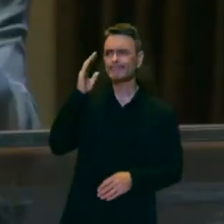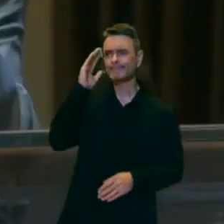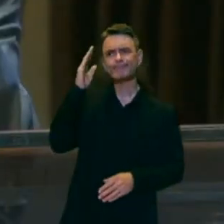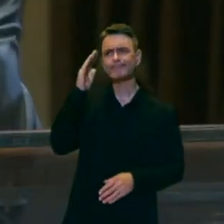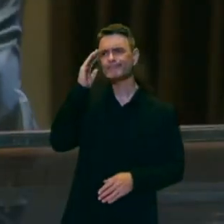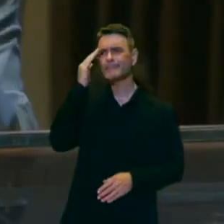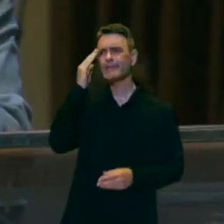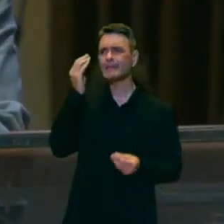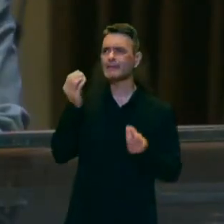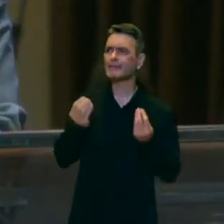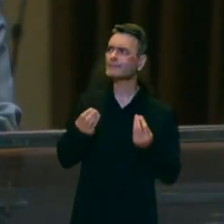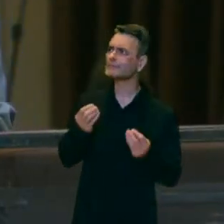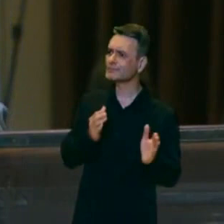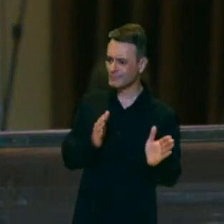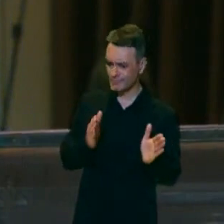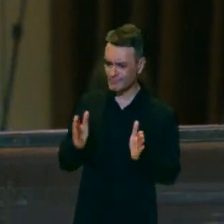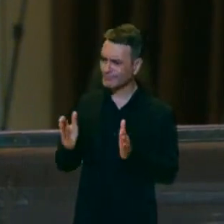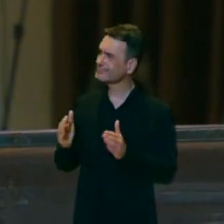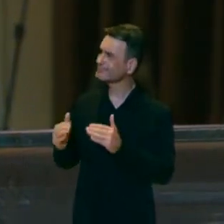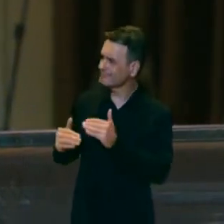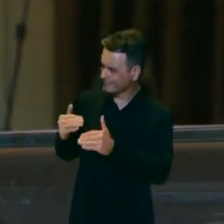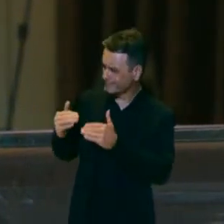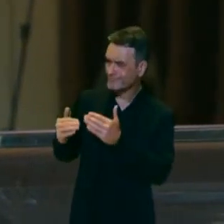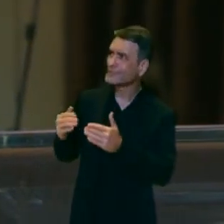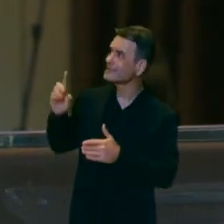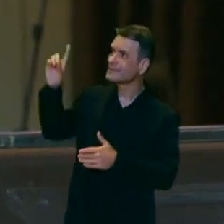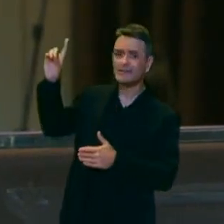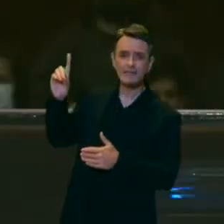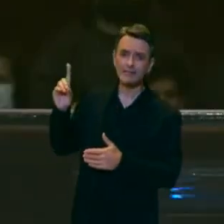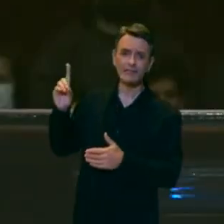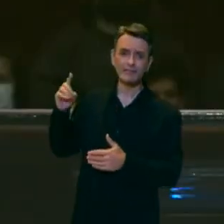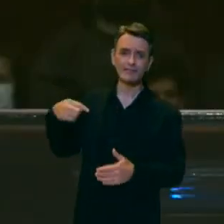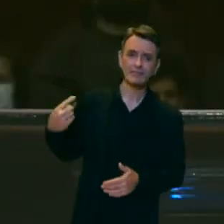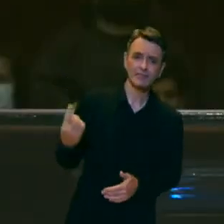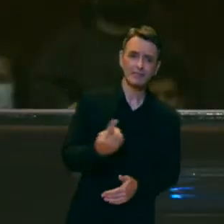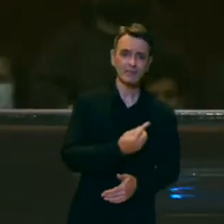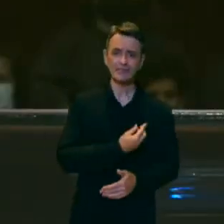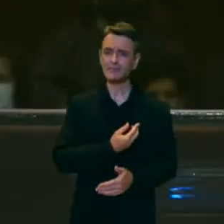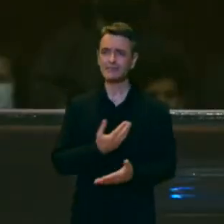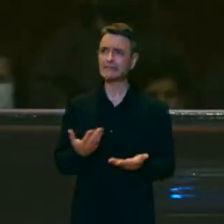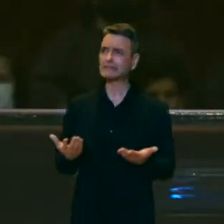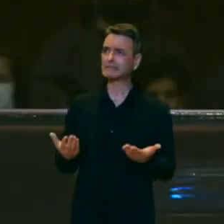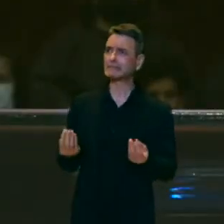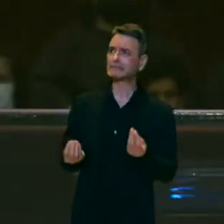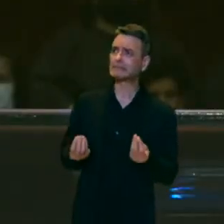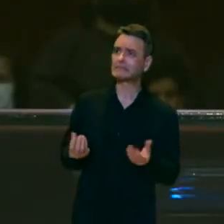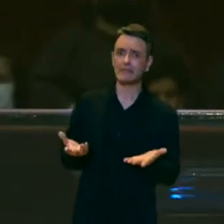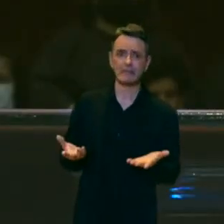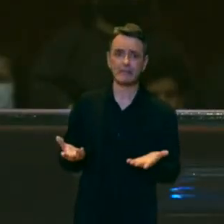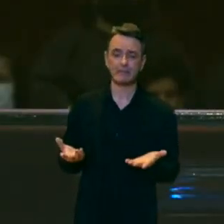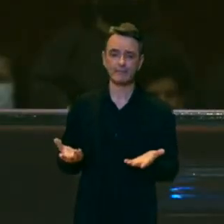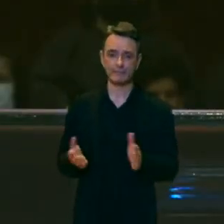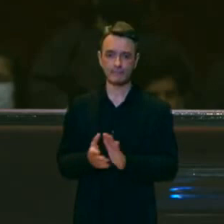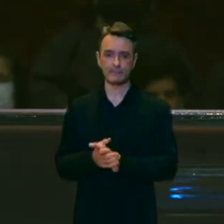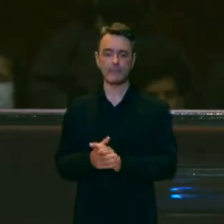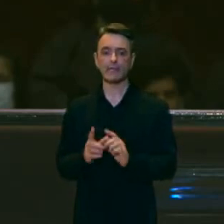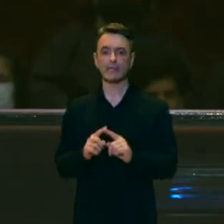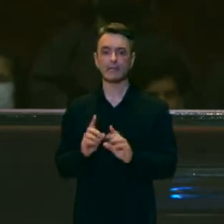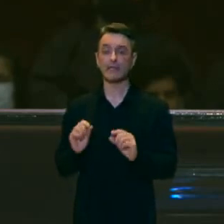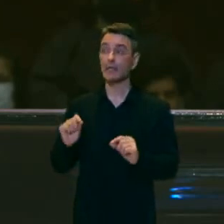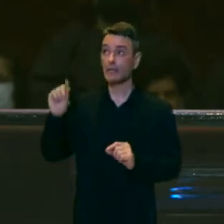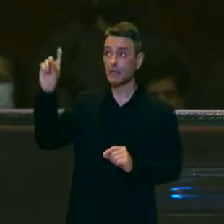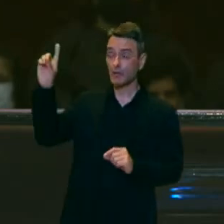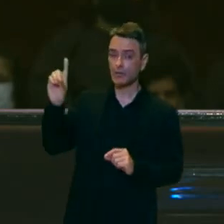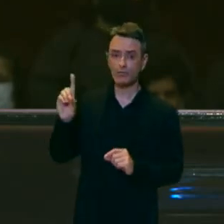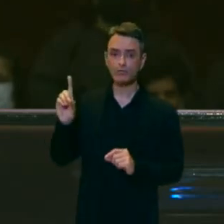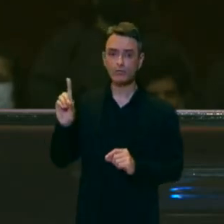deles são importantes para nós. É por isso que a Bíblia diz que o Senhor recolhe no seu odre cada